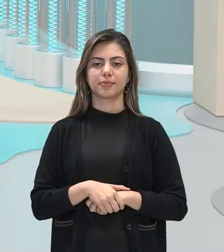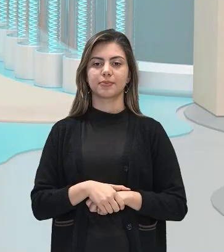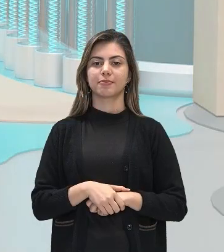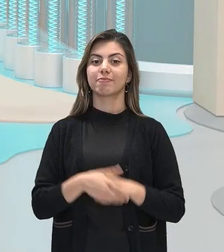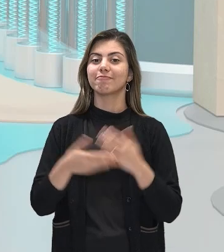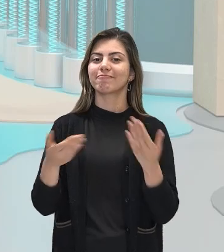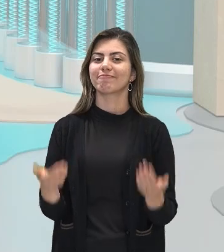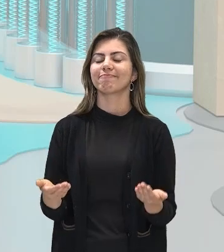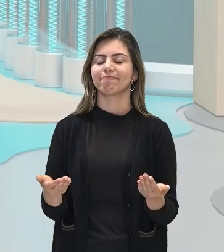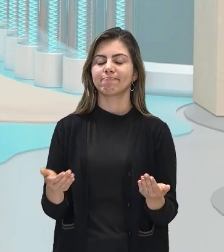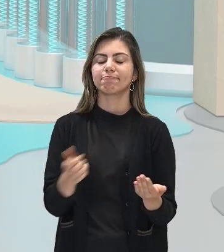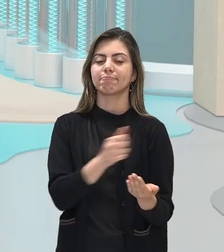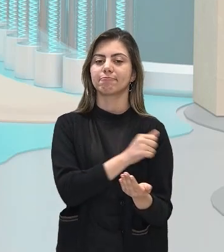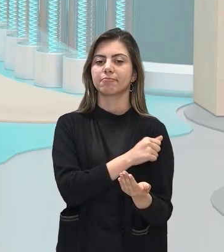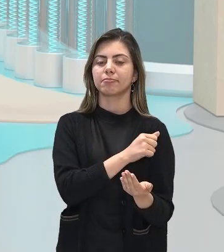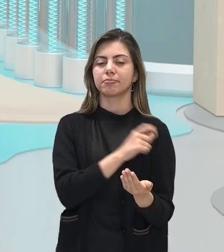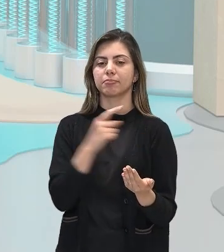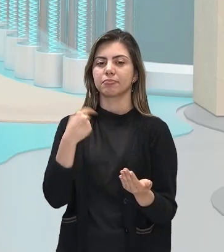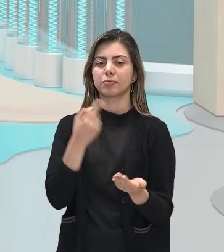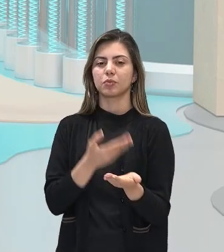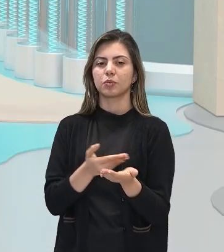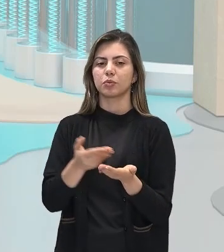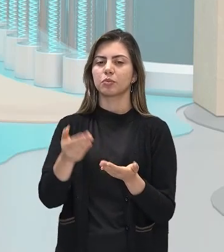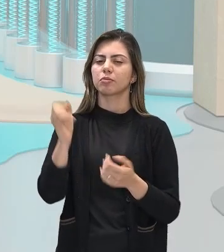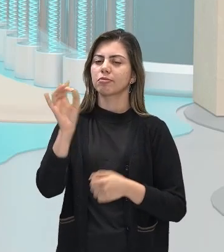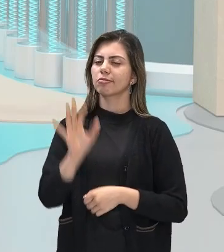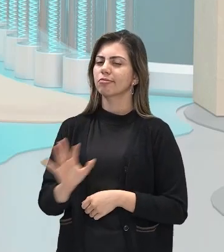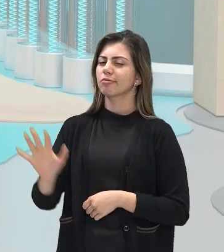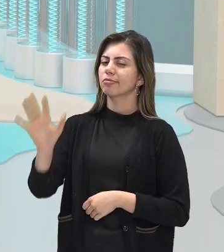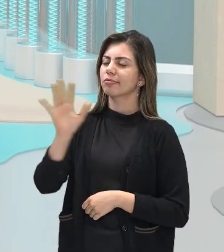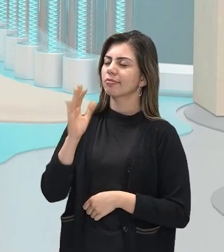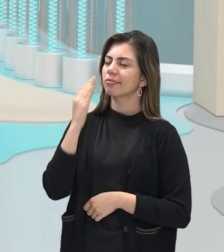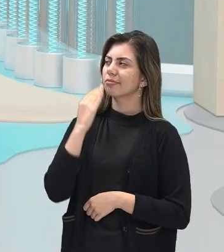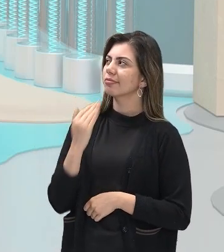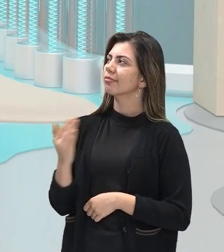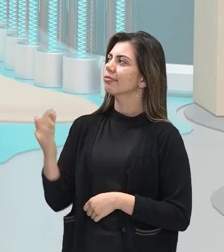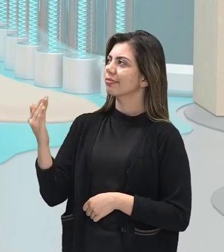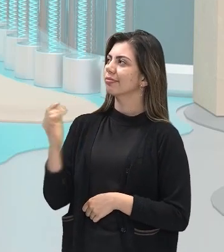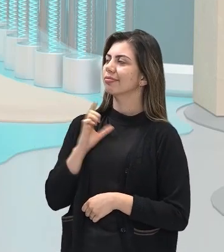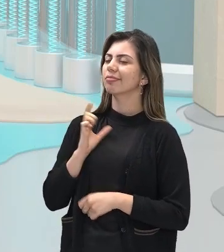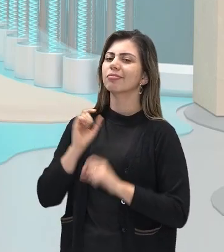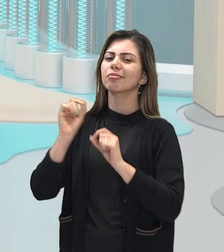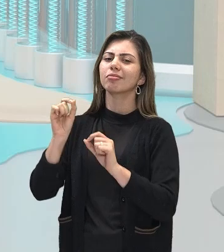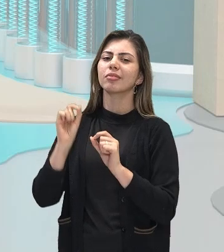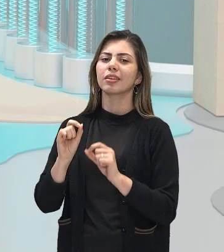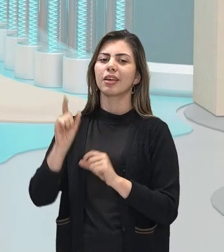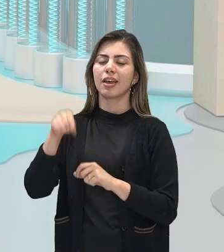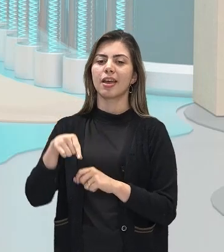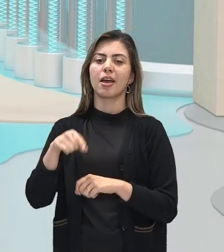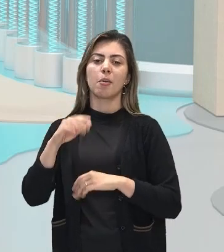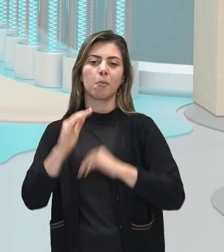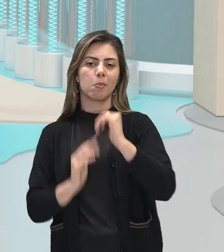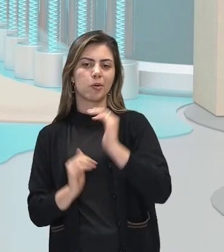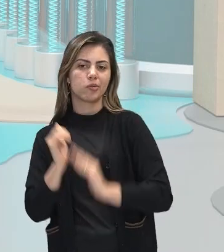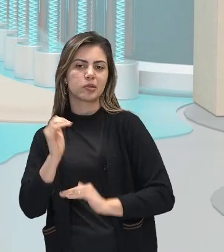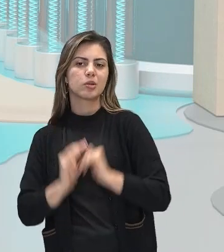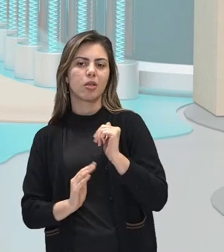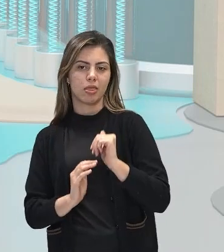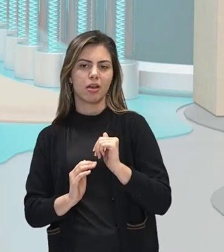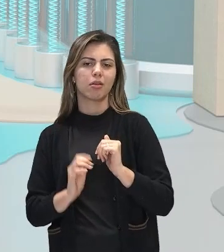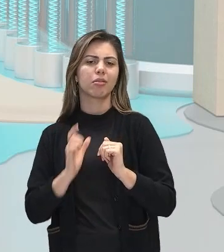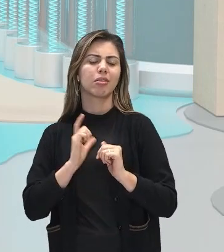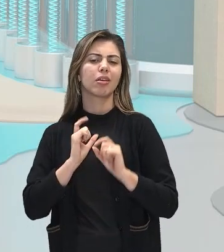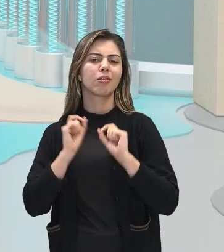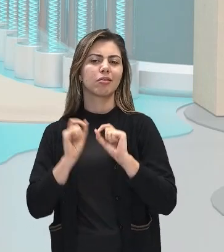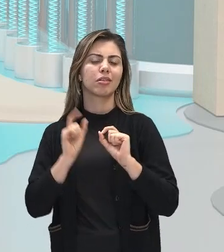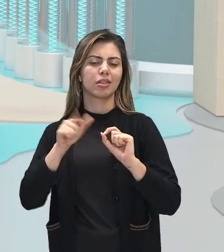Muito bem, então a gente já começa aqui com essa imagem, representada aqui por um profissional que provavelmente está